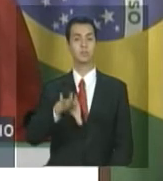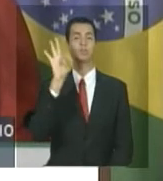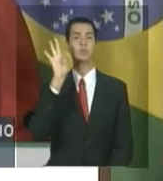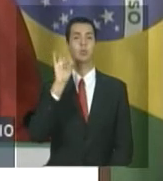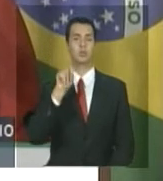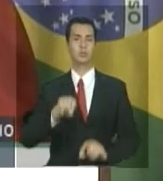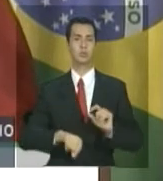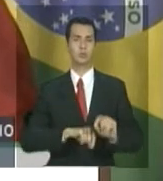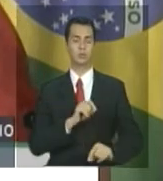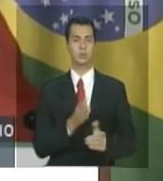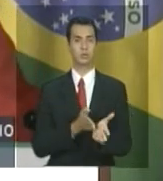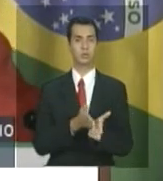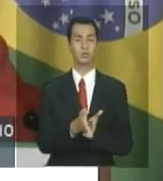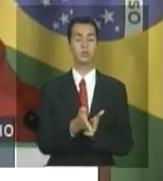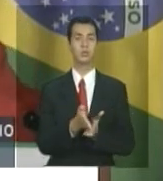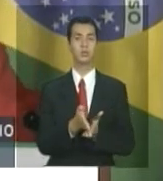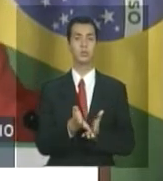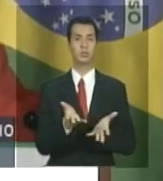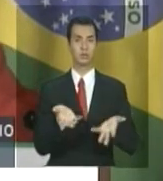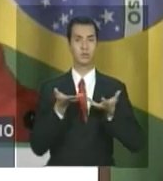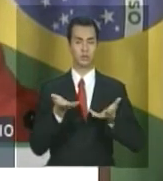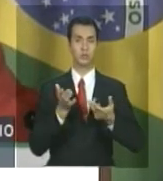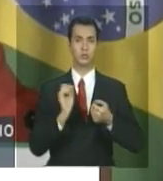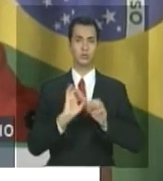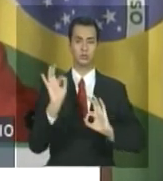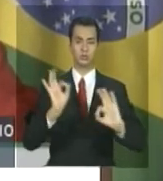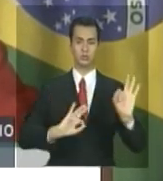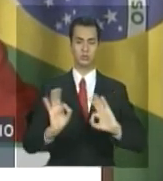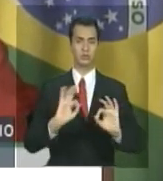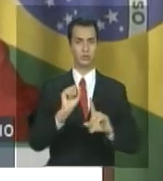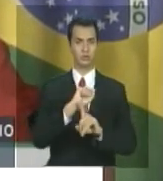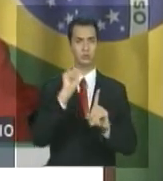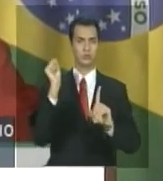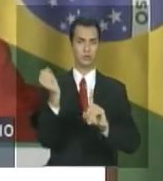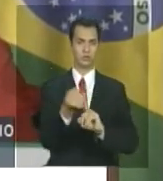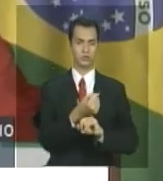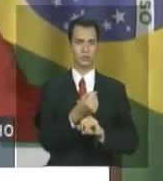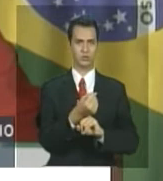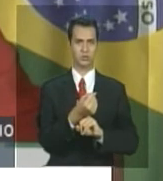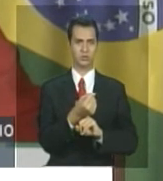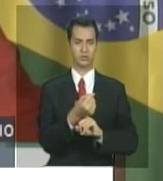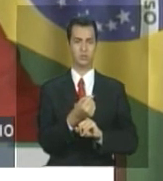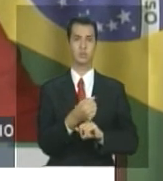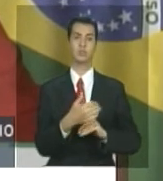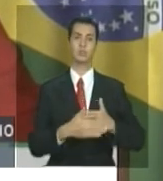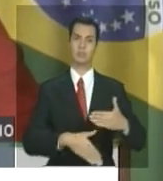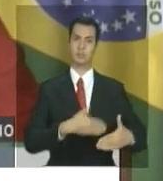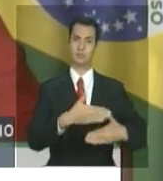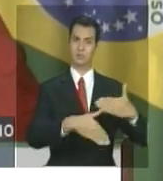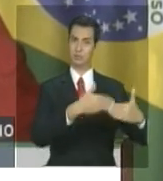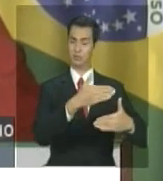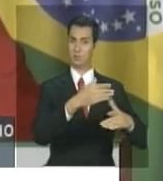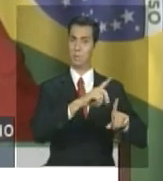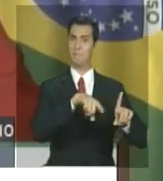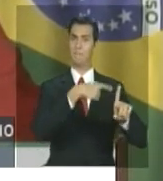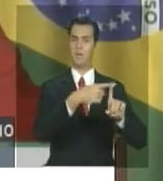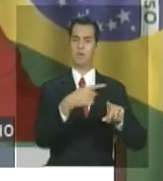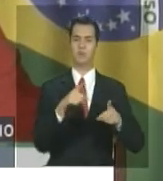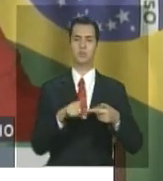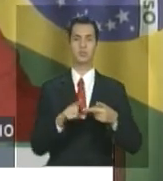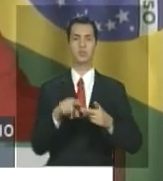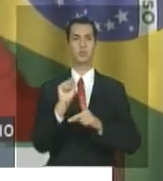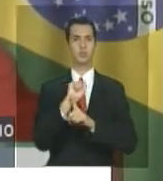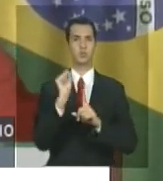optamos pela construção de uma sociedade com mais crescimento, mais justiça